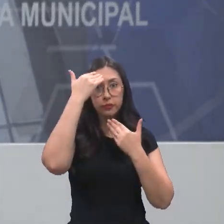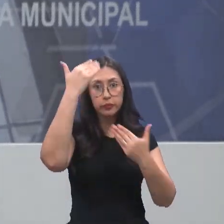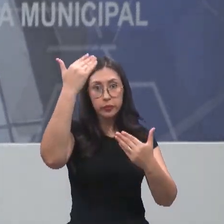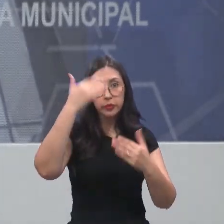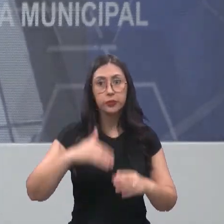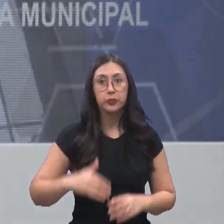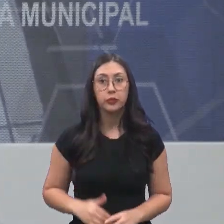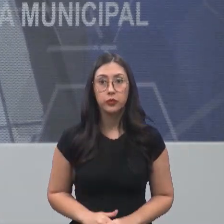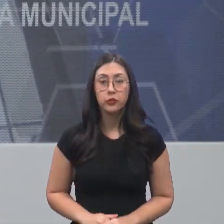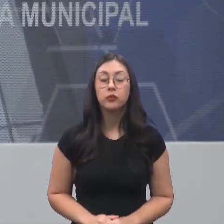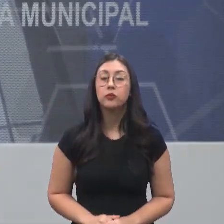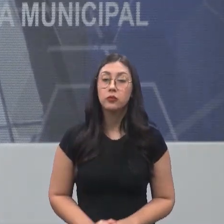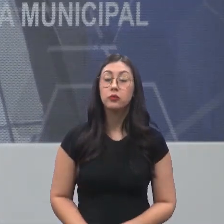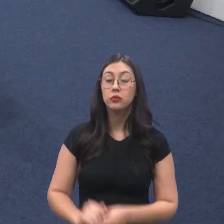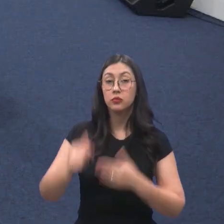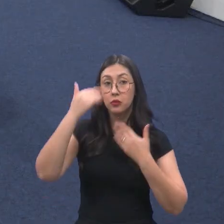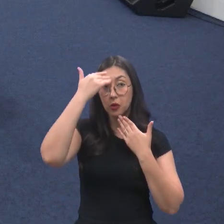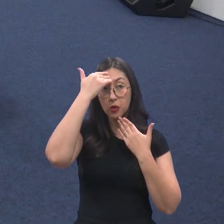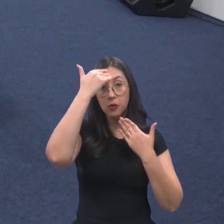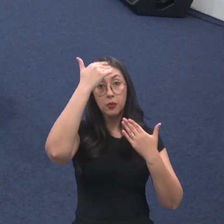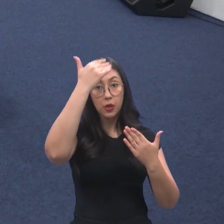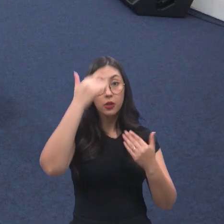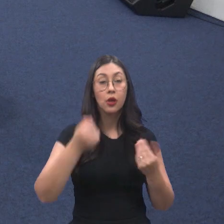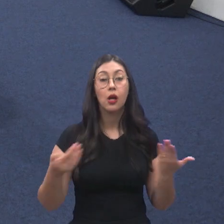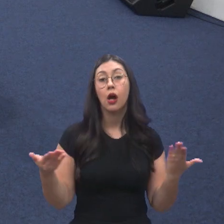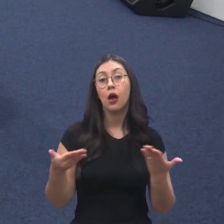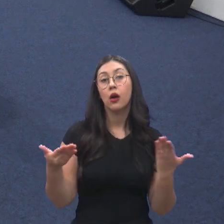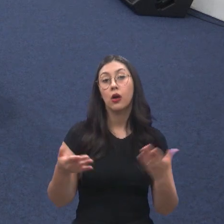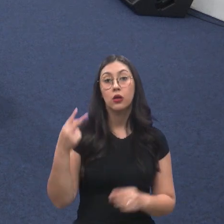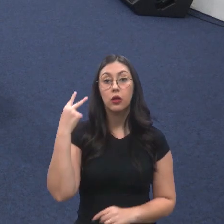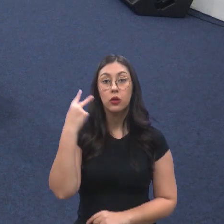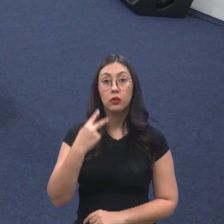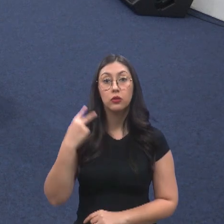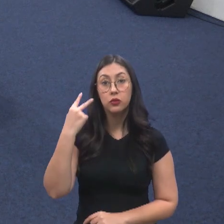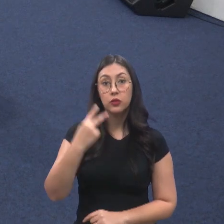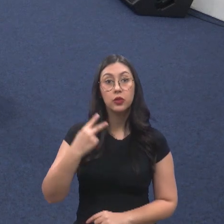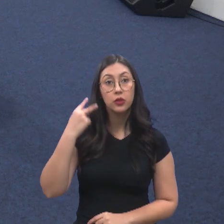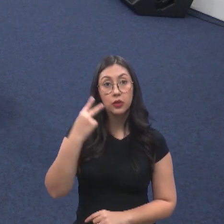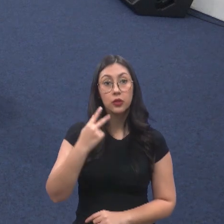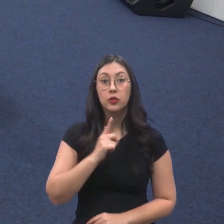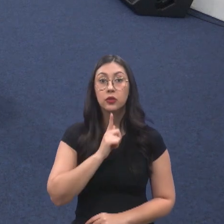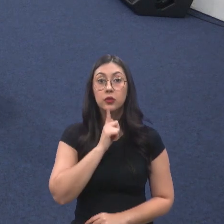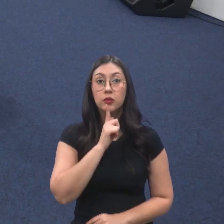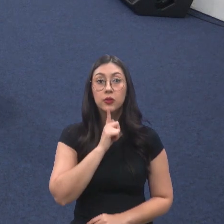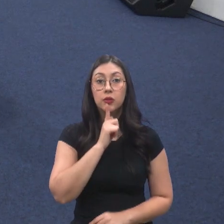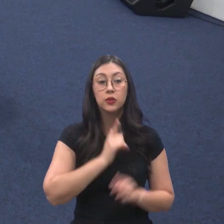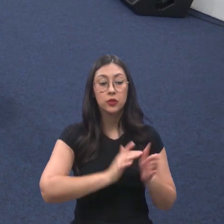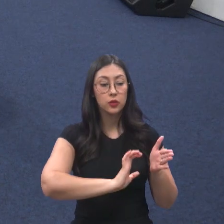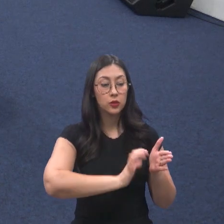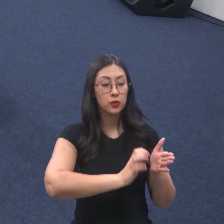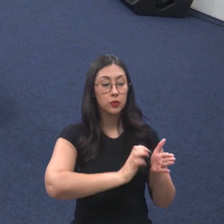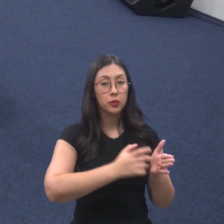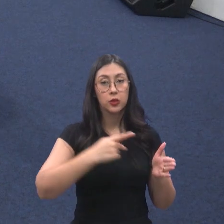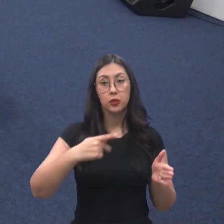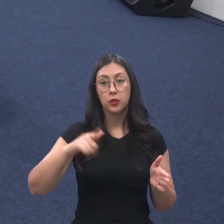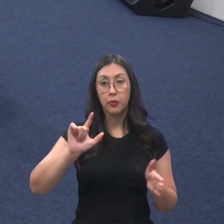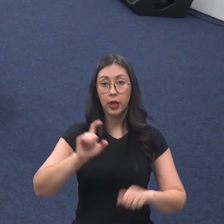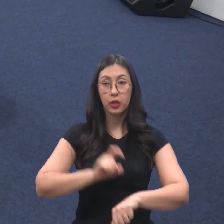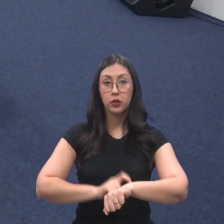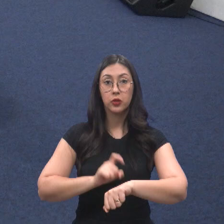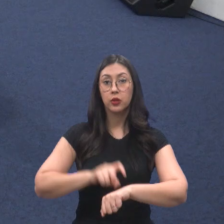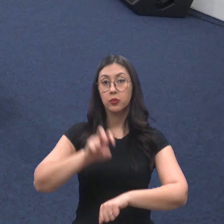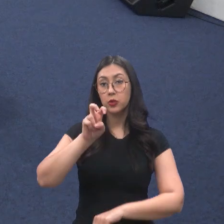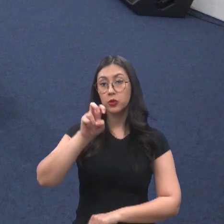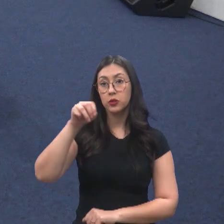presidente. Obrigado, vereadora. Próximo vereador inscrito, o vereador Sérgio Camargo, do PL, com tempo de 5